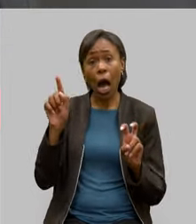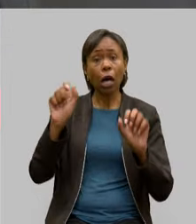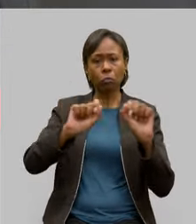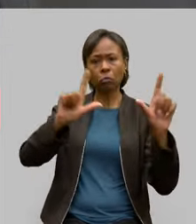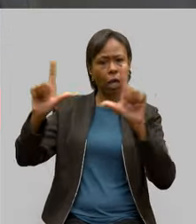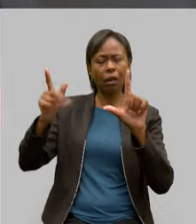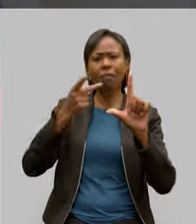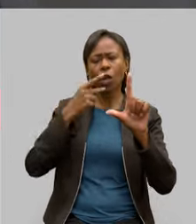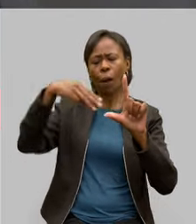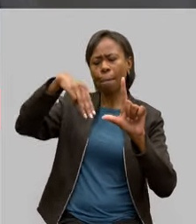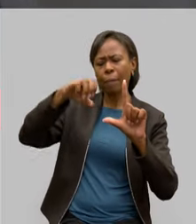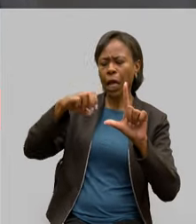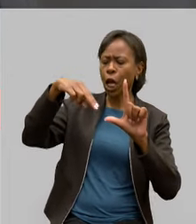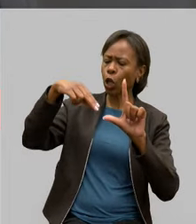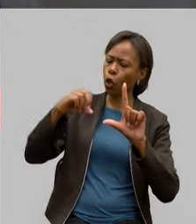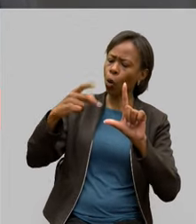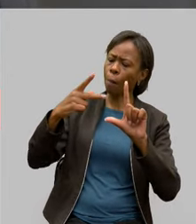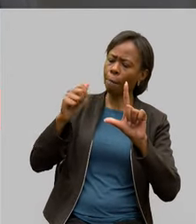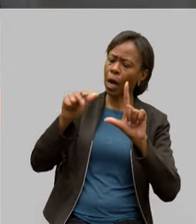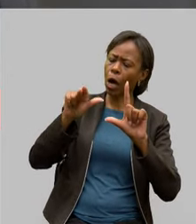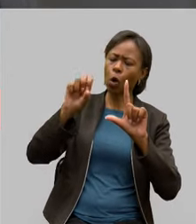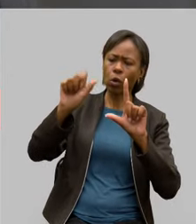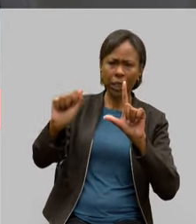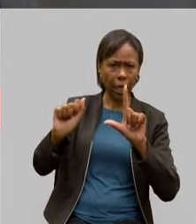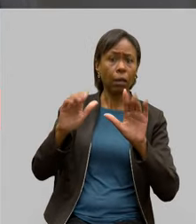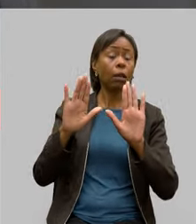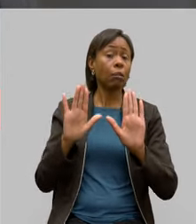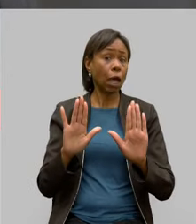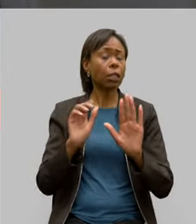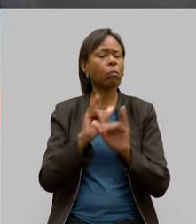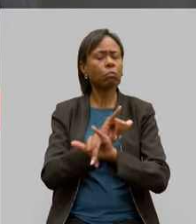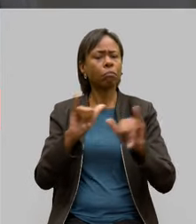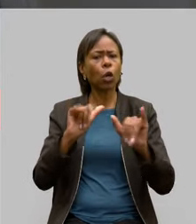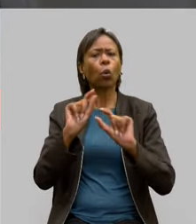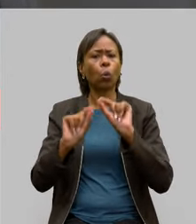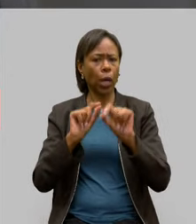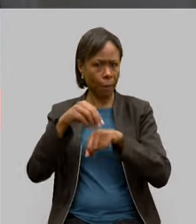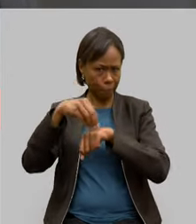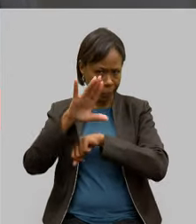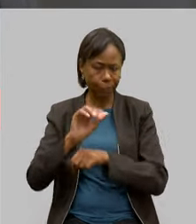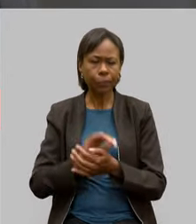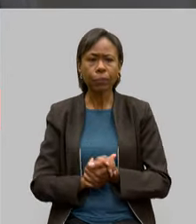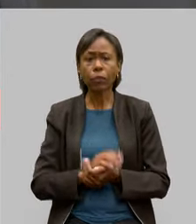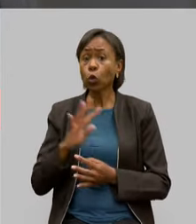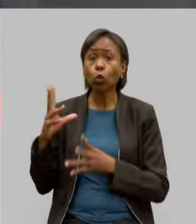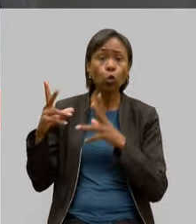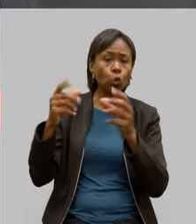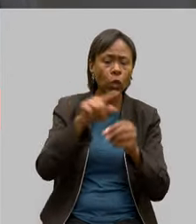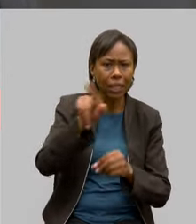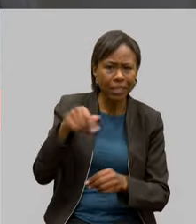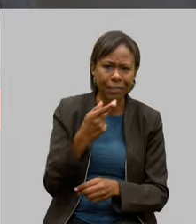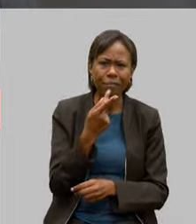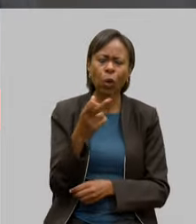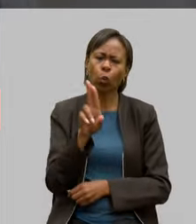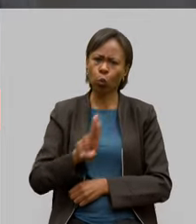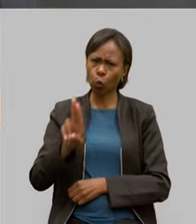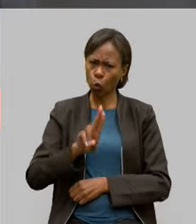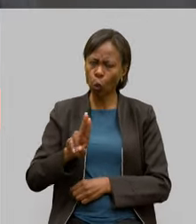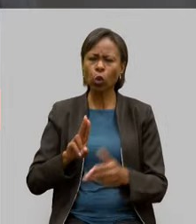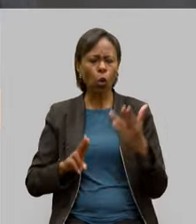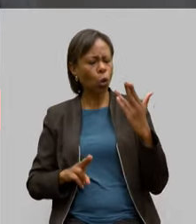mencionou ampa então eu quero trazer para vocês uma seguinte informação todos aqui mencionaram o uso do